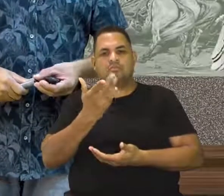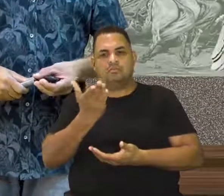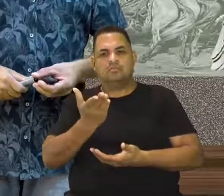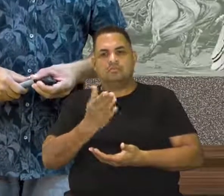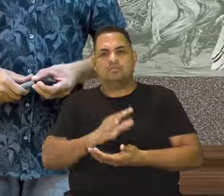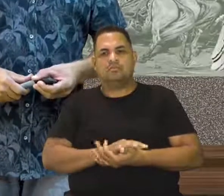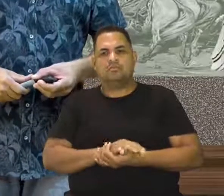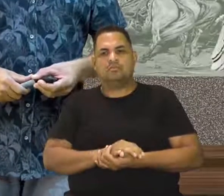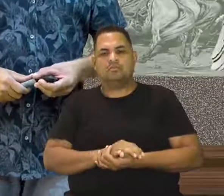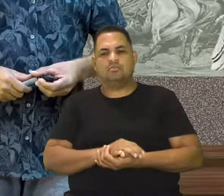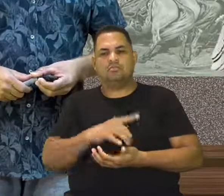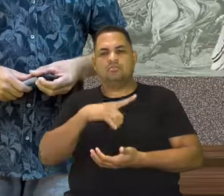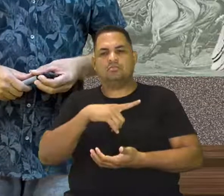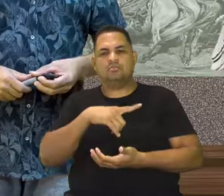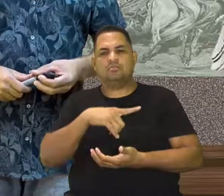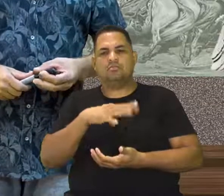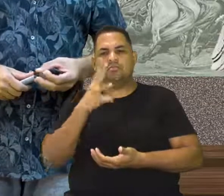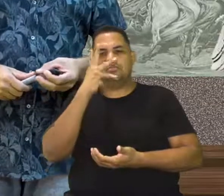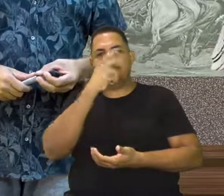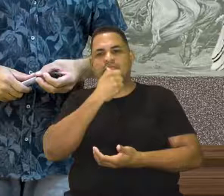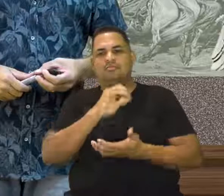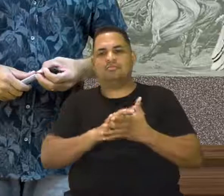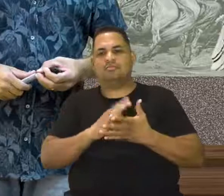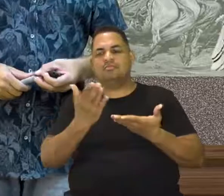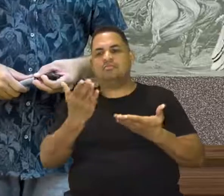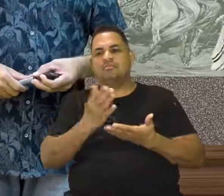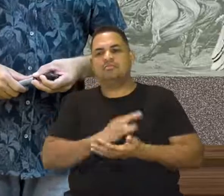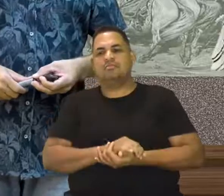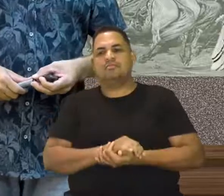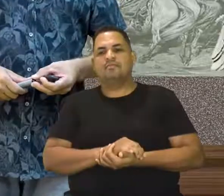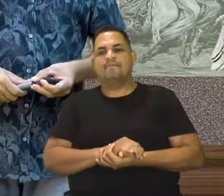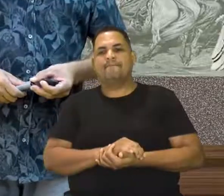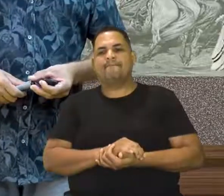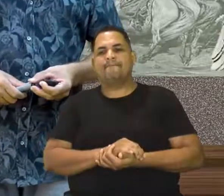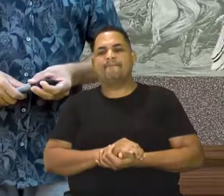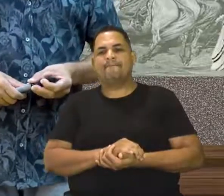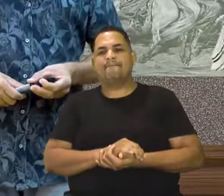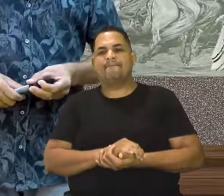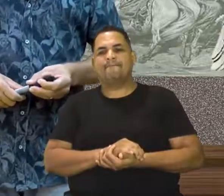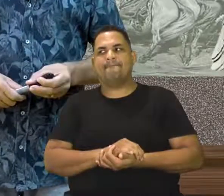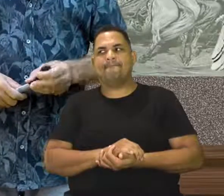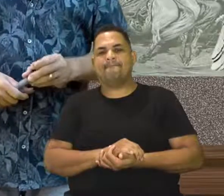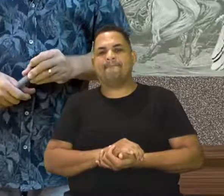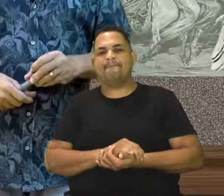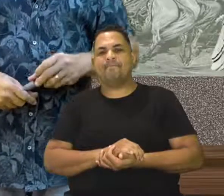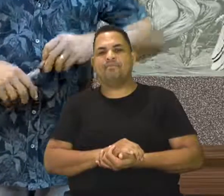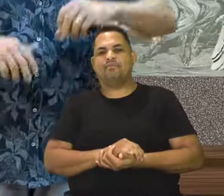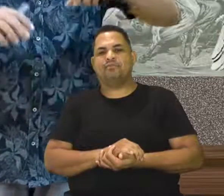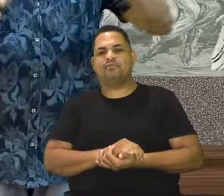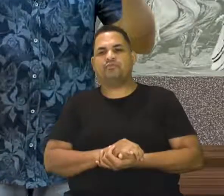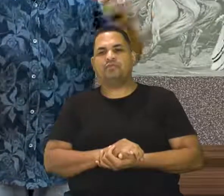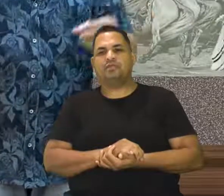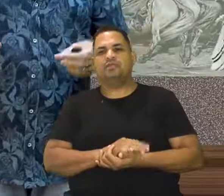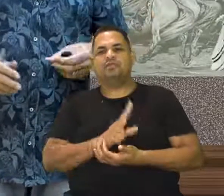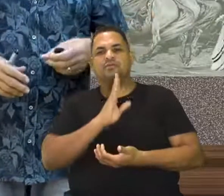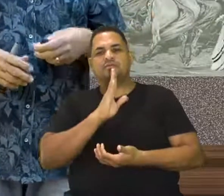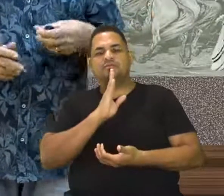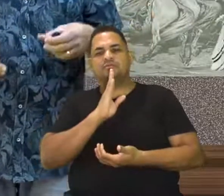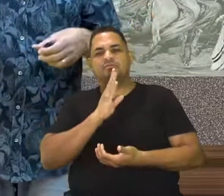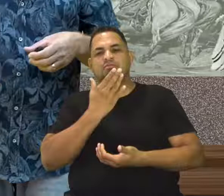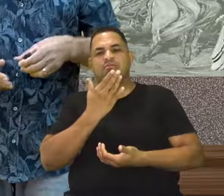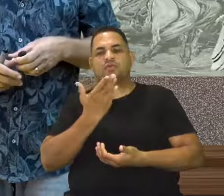vocês tiveram aí, ficou bonita essa foto agora, né? Eu tenho certeza que vocês tiveram esse conhecimento